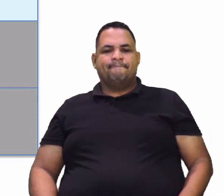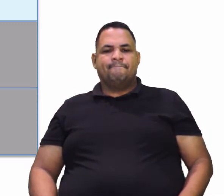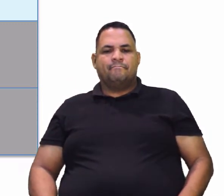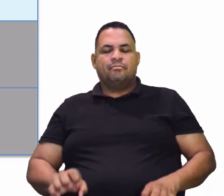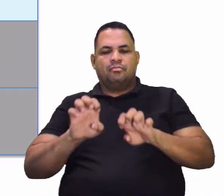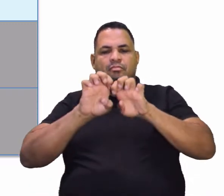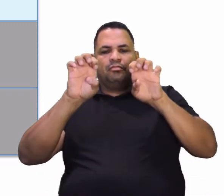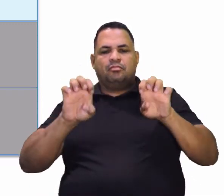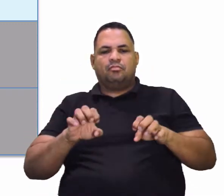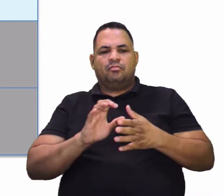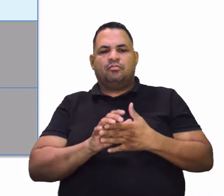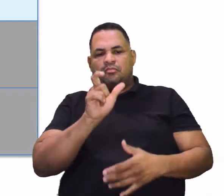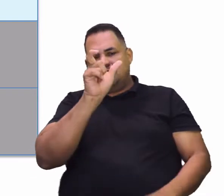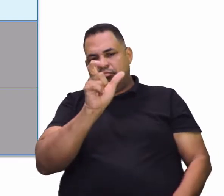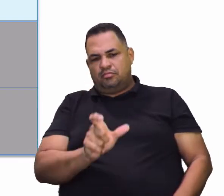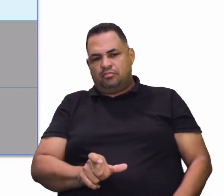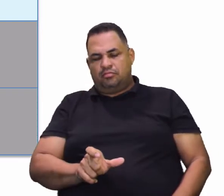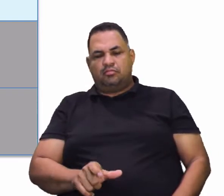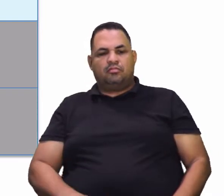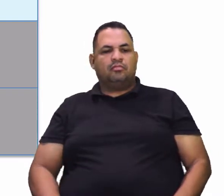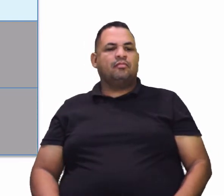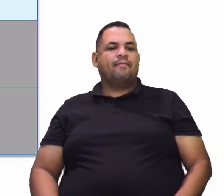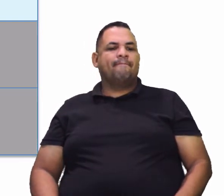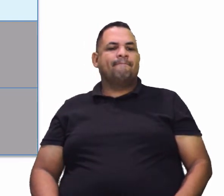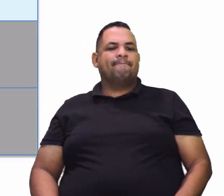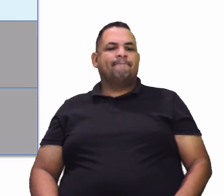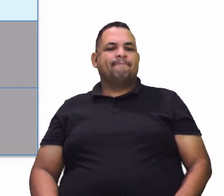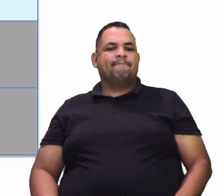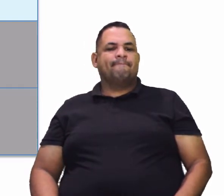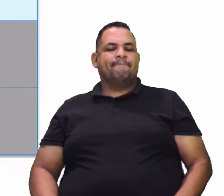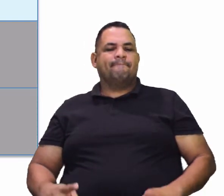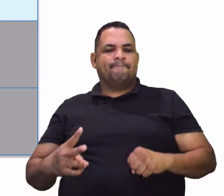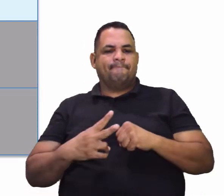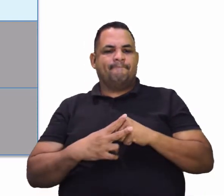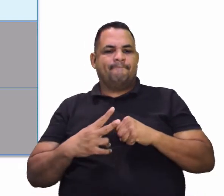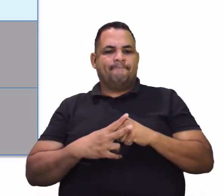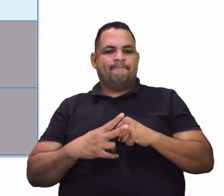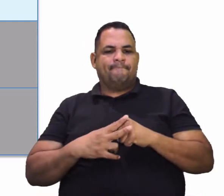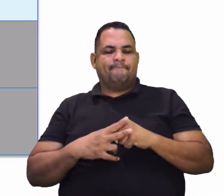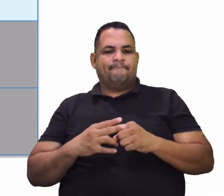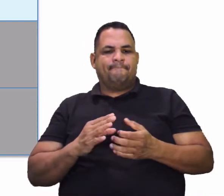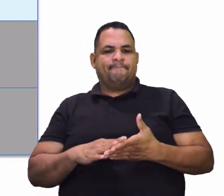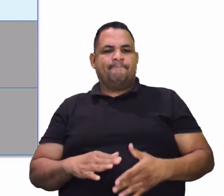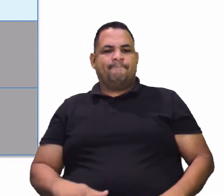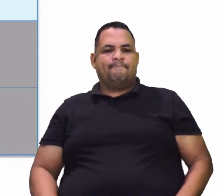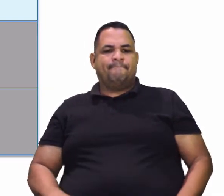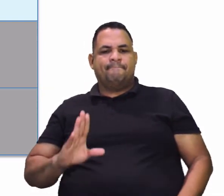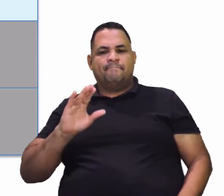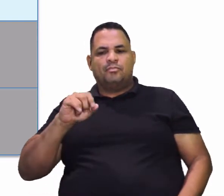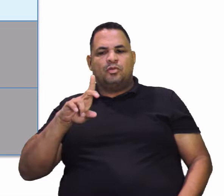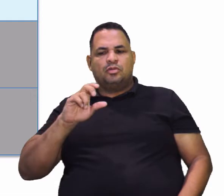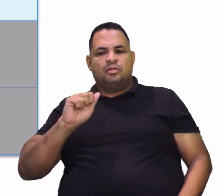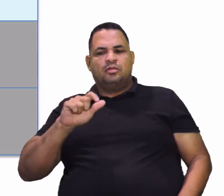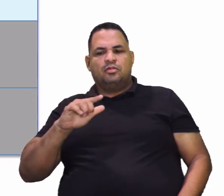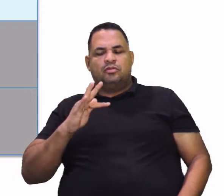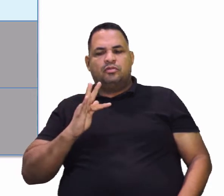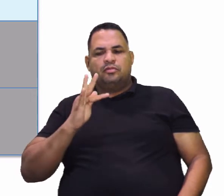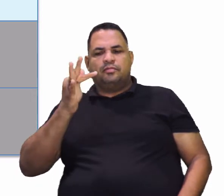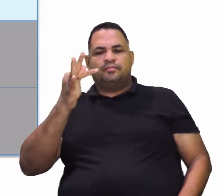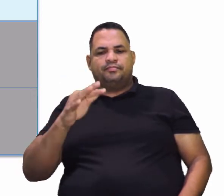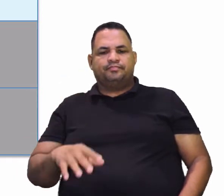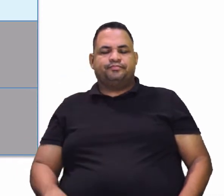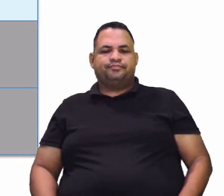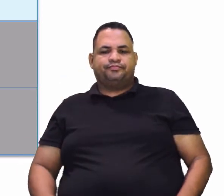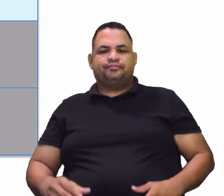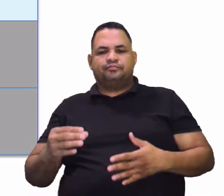a estrutura. Sujeito, vou pegar só um aqui. Verbo will, que é o verbo modal do futuro. E o